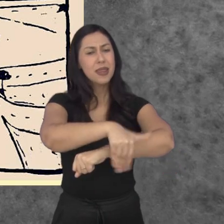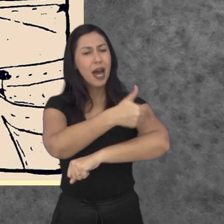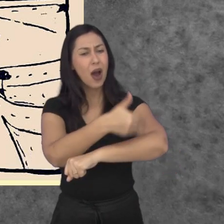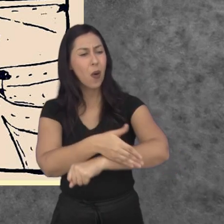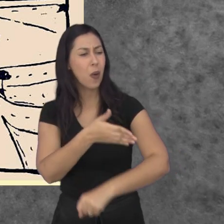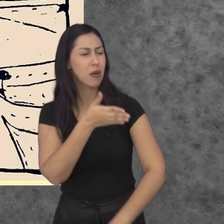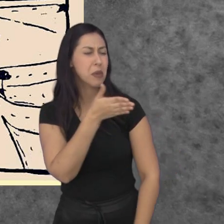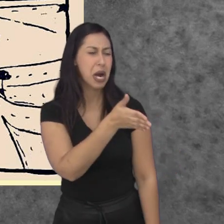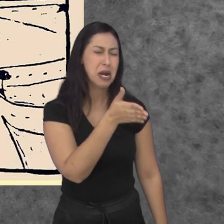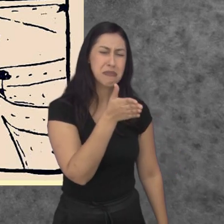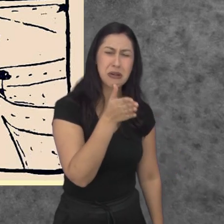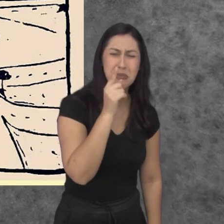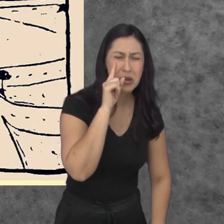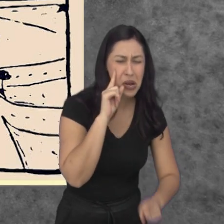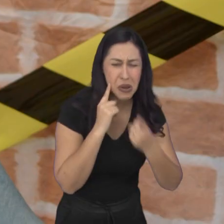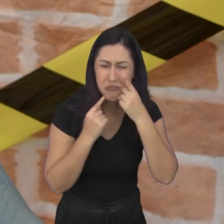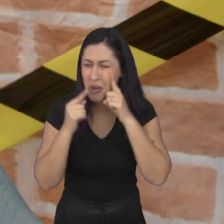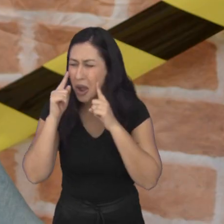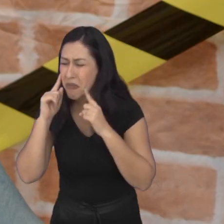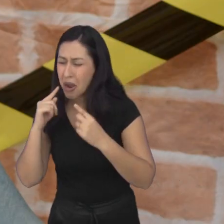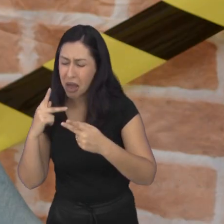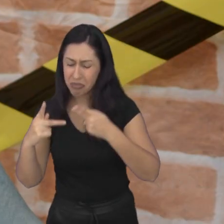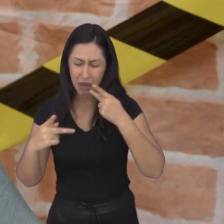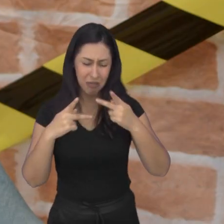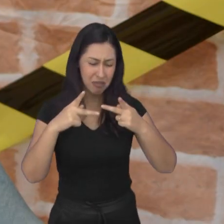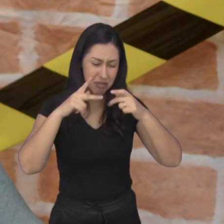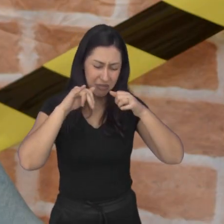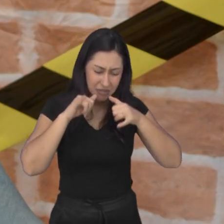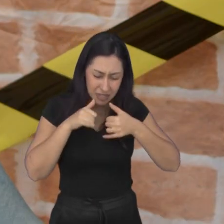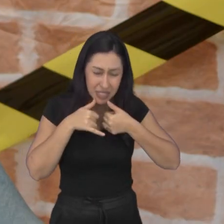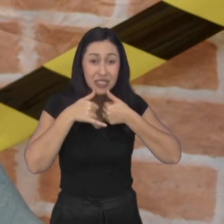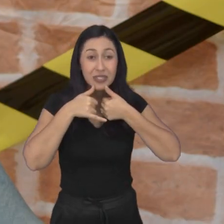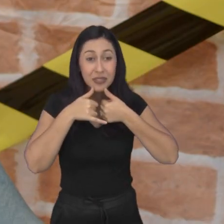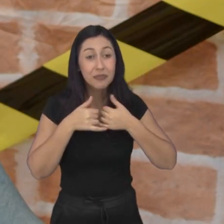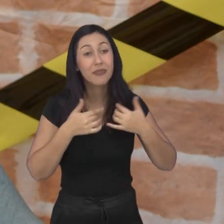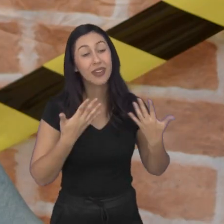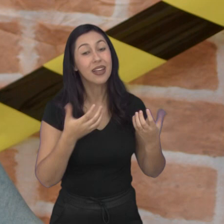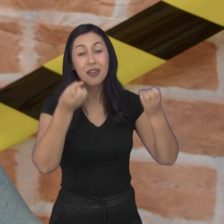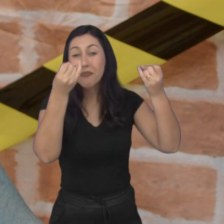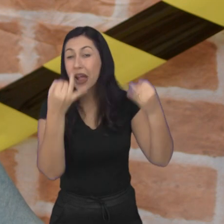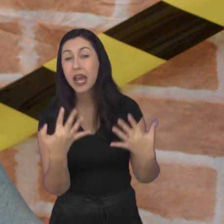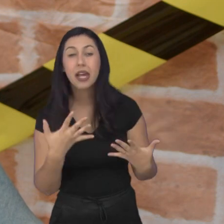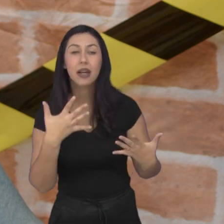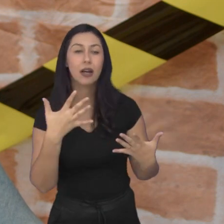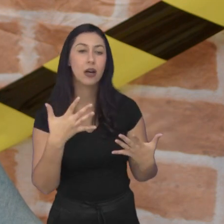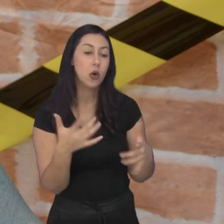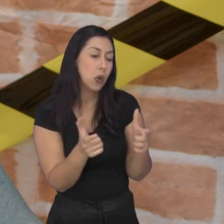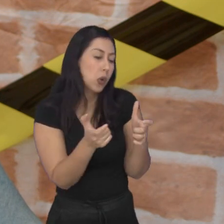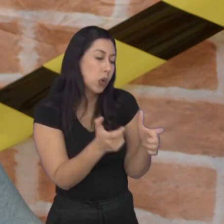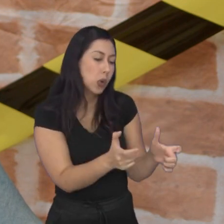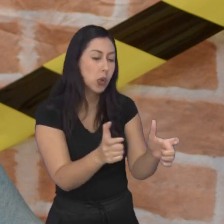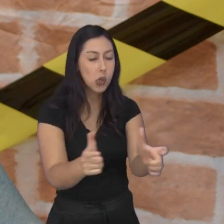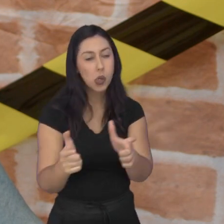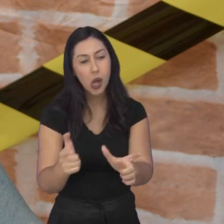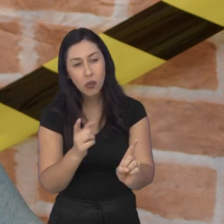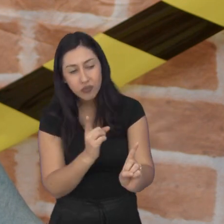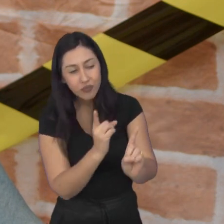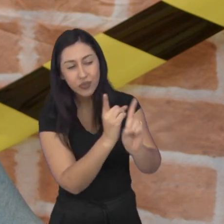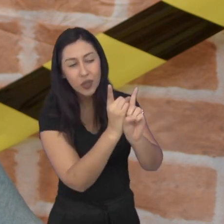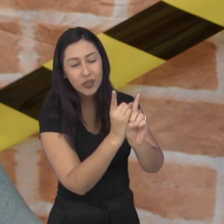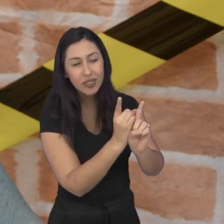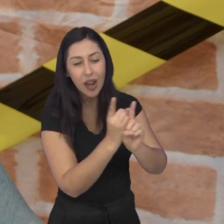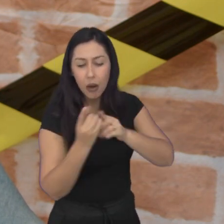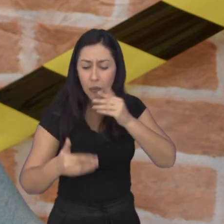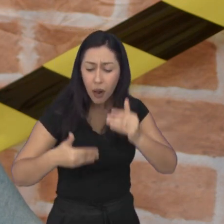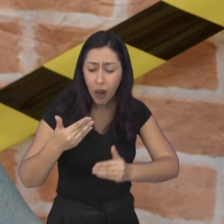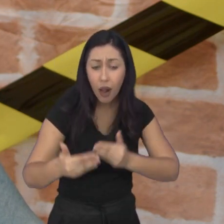foi pensando também em antigos amores e onde nós nos encontrávamos e como estão as